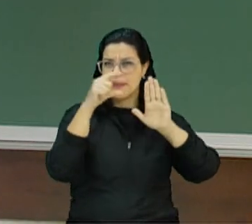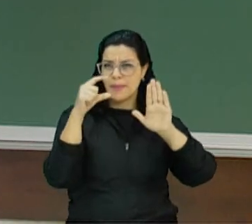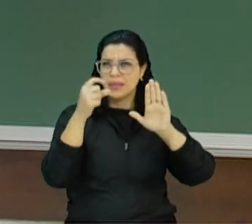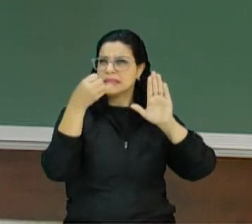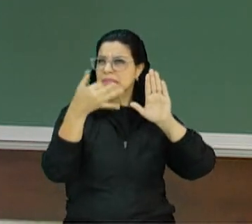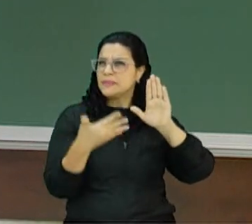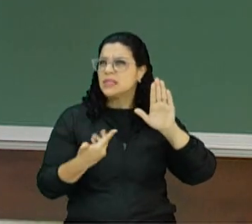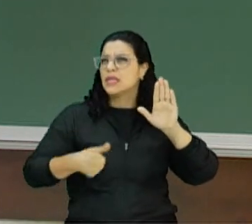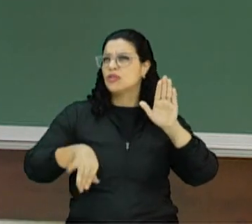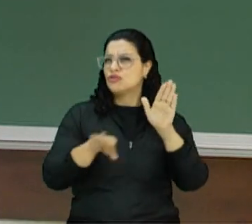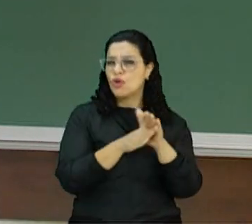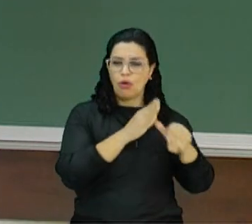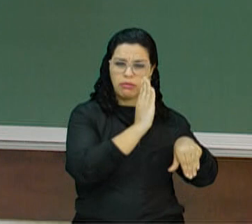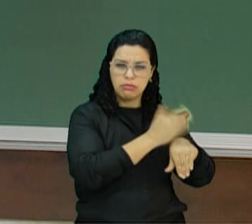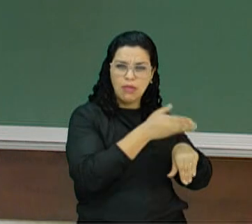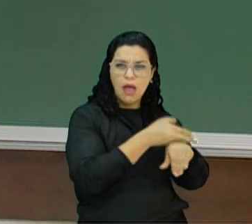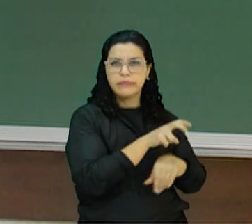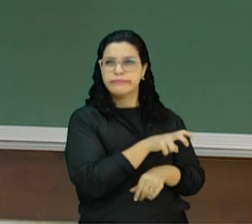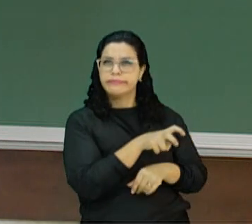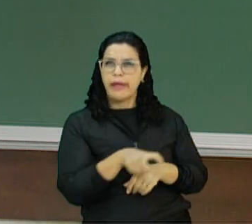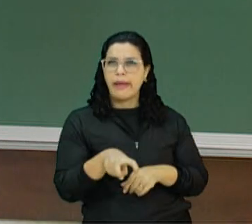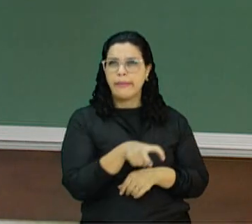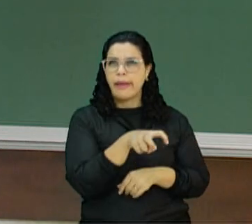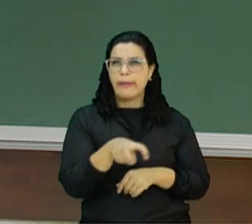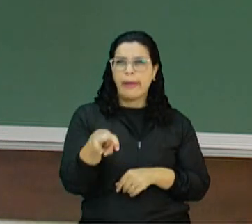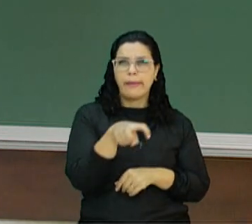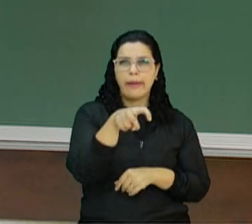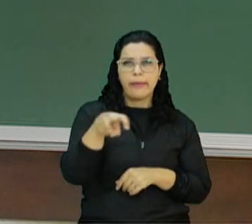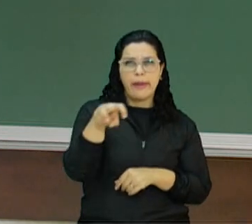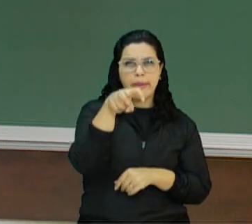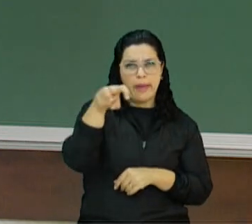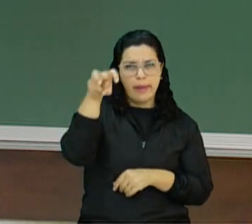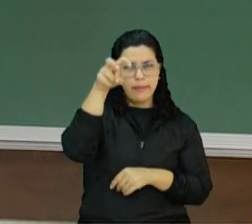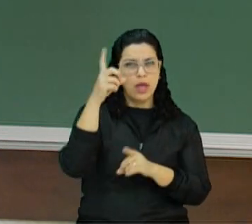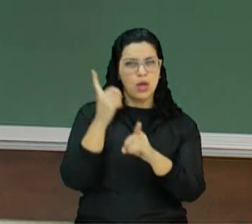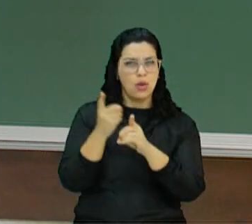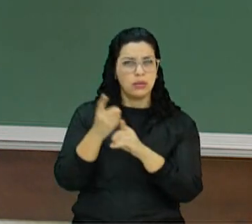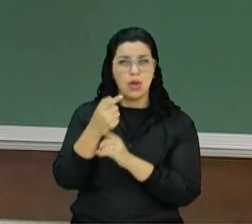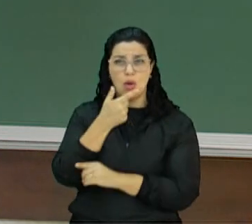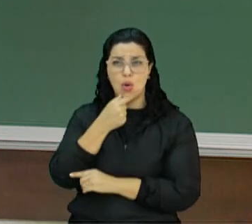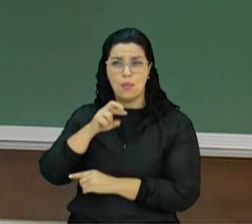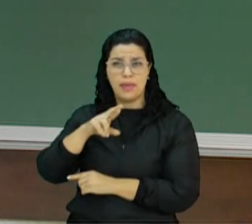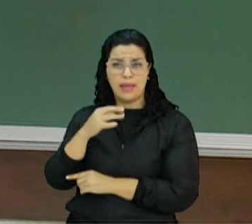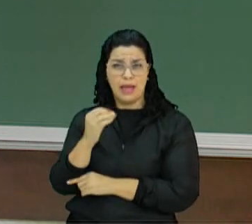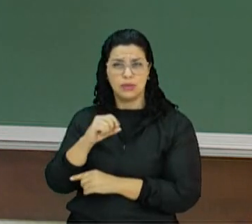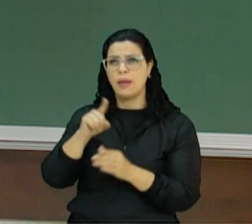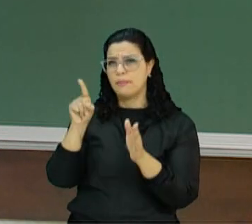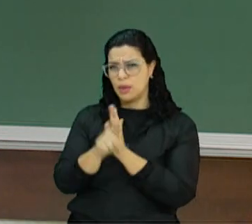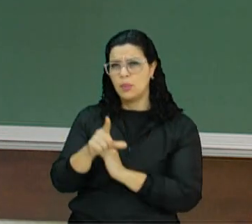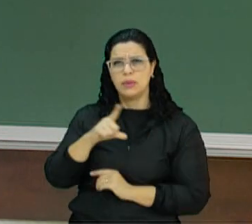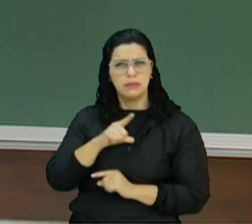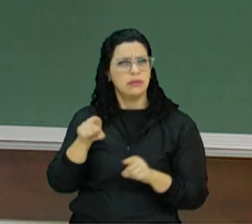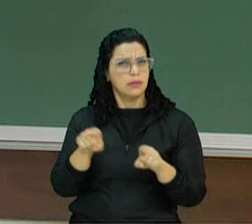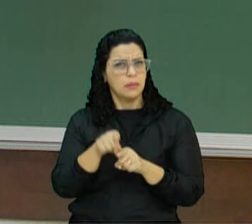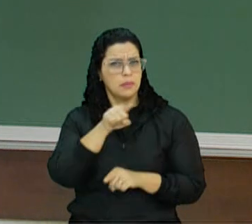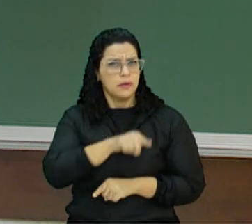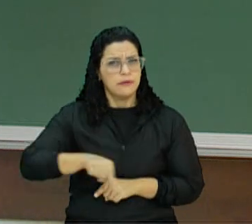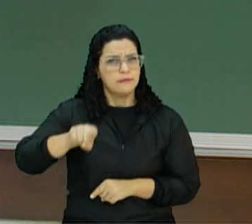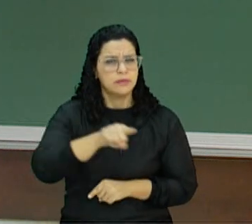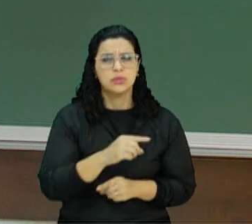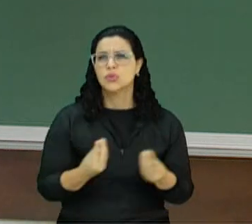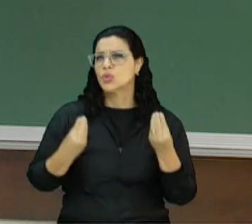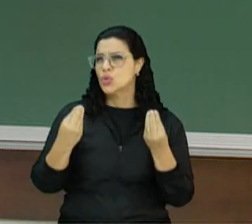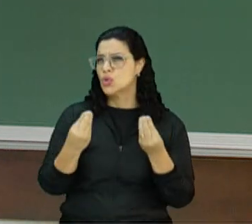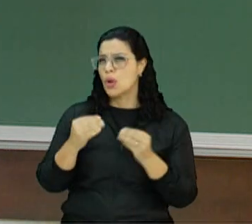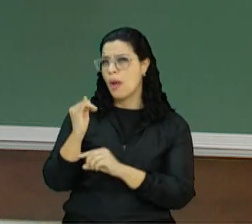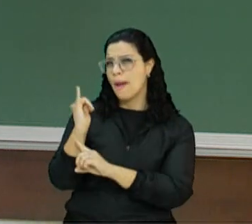explicando como que a Raquel está chegando lá no local que ela marcou o encontro com o Ricardo, tá? E aí eu tenho uma pergunta para vocês. Como o